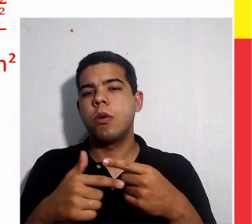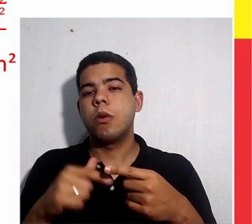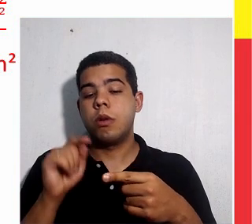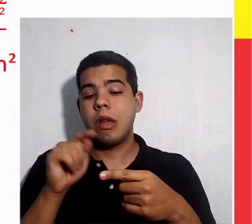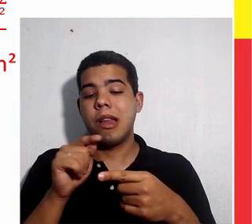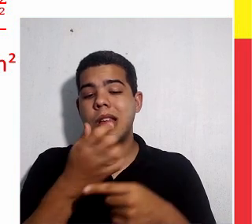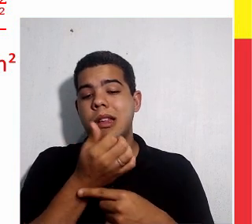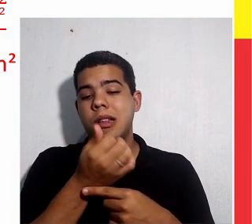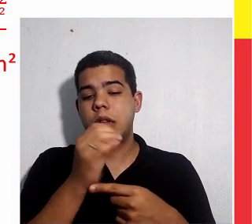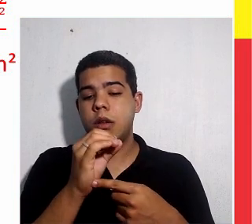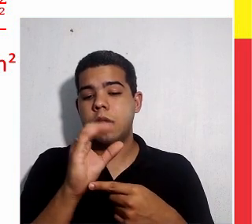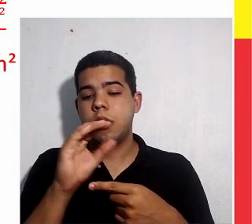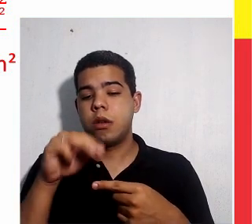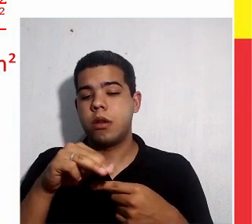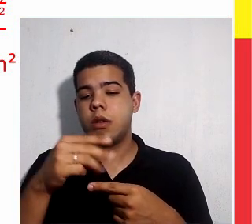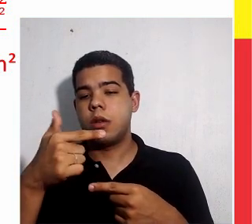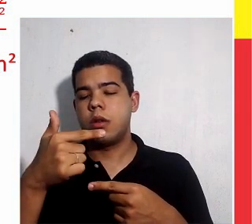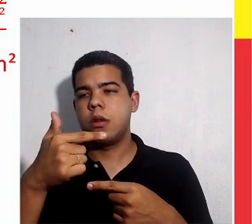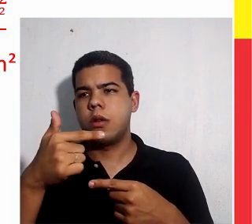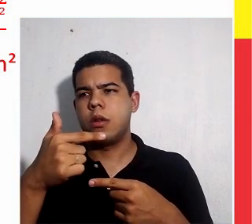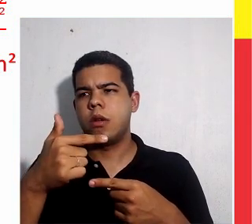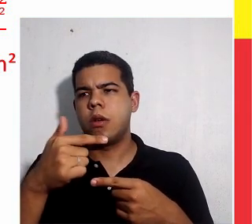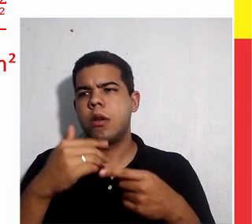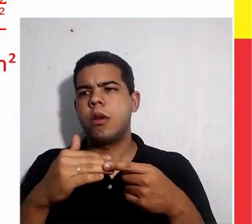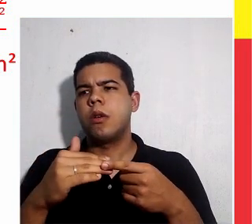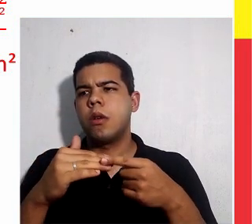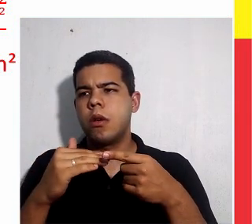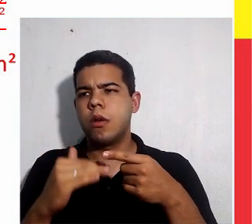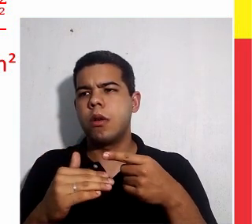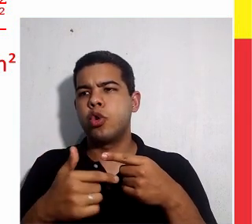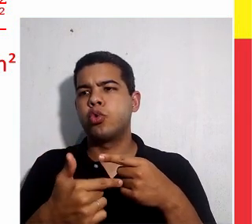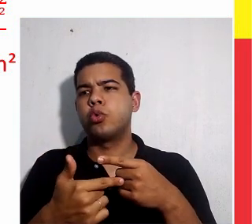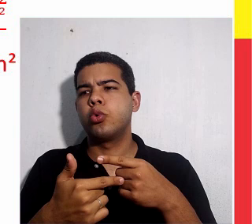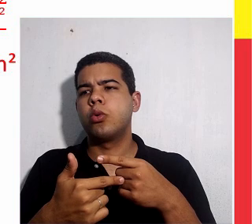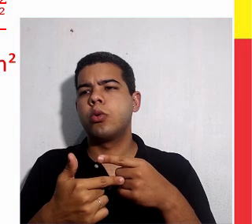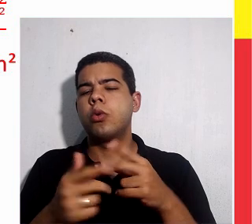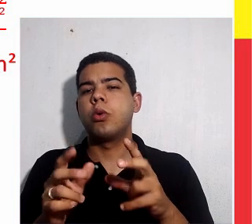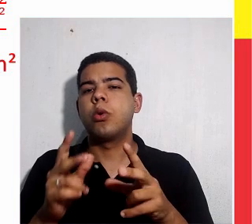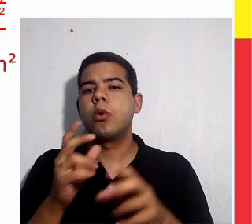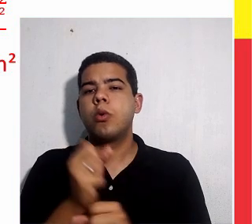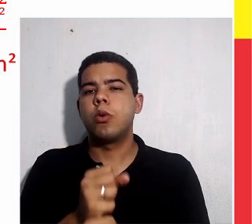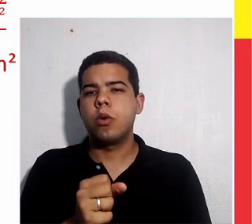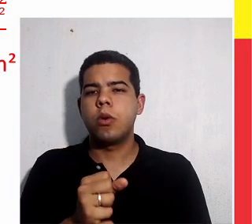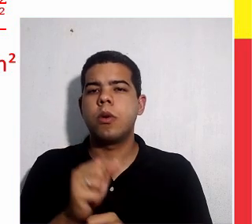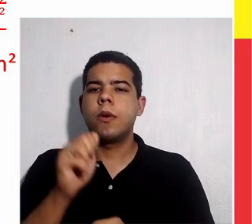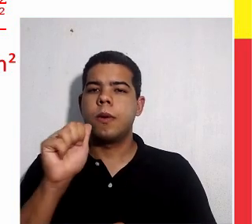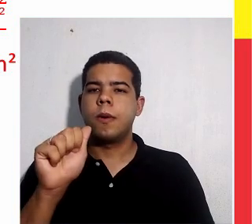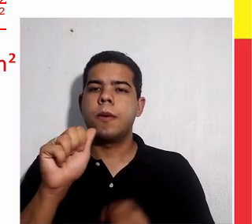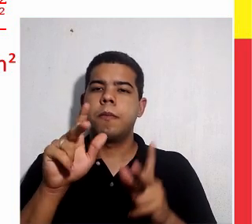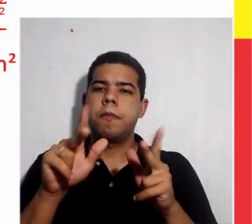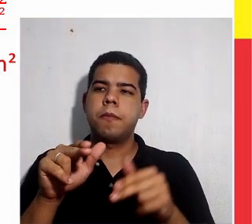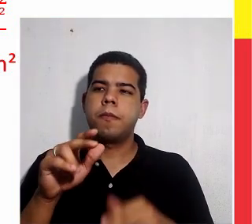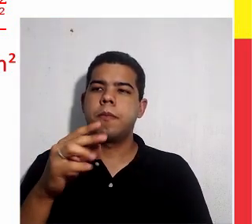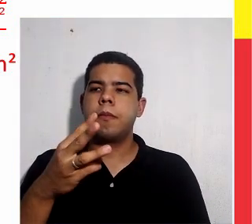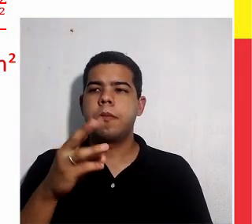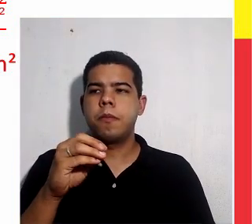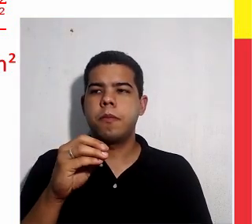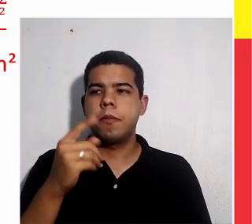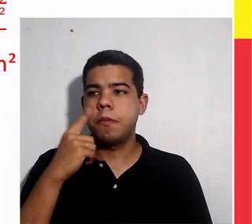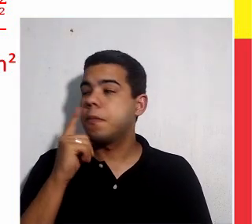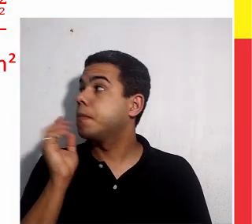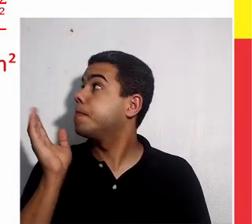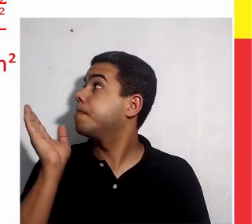centímetros quadrados. 60 centímetros quadrados agora dividido por 2, que vai dar 30